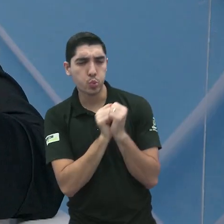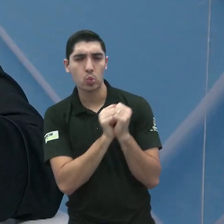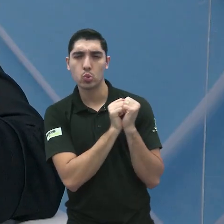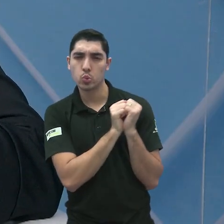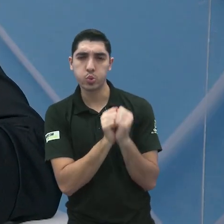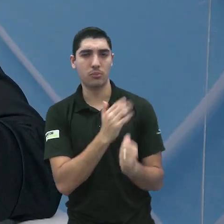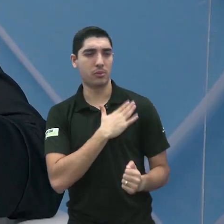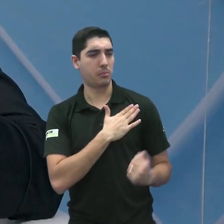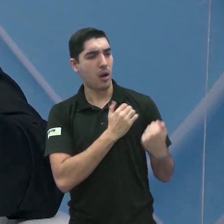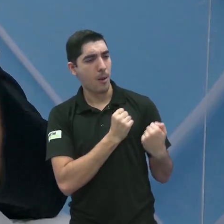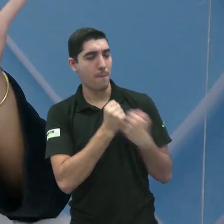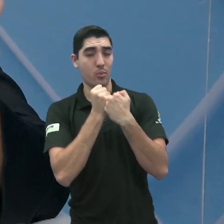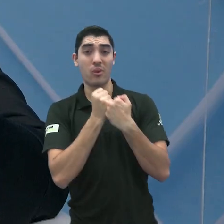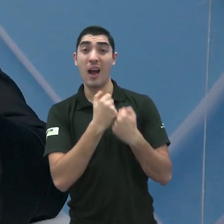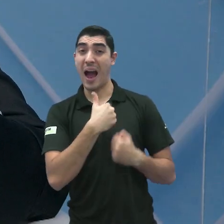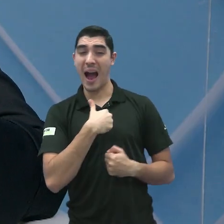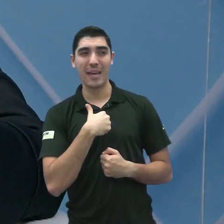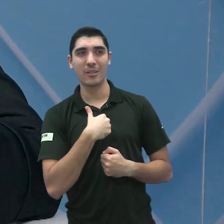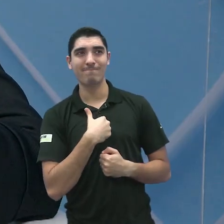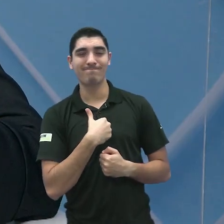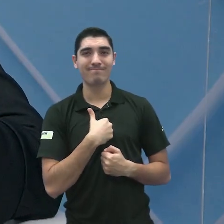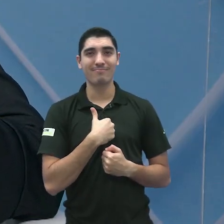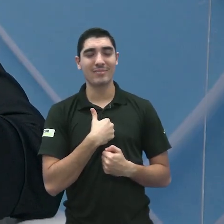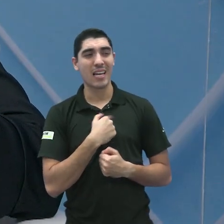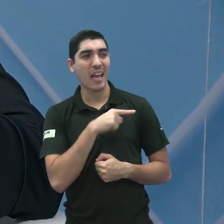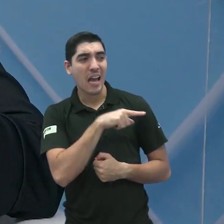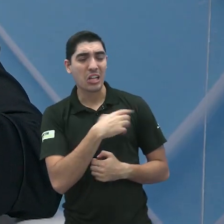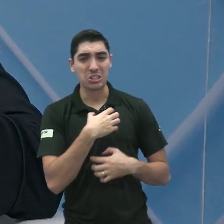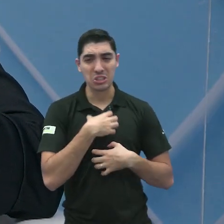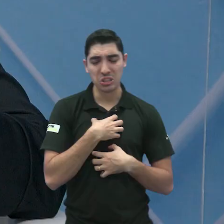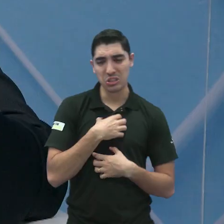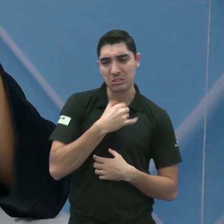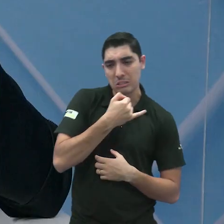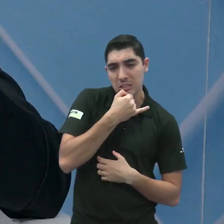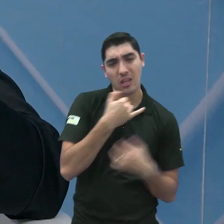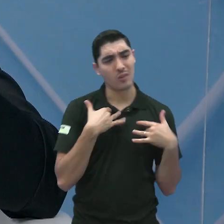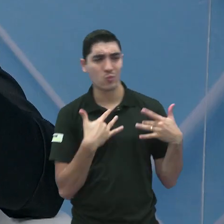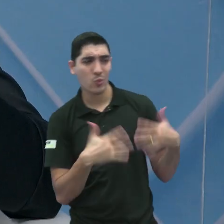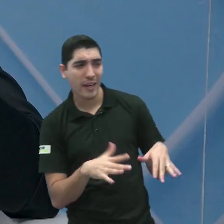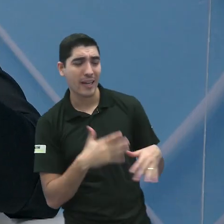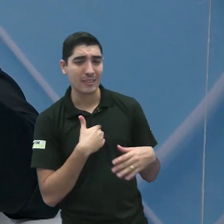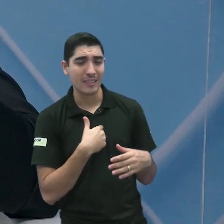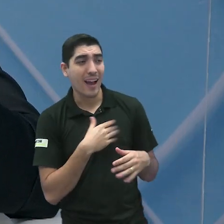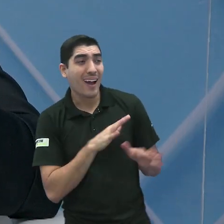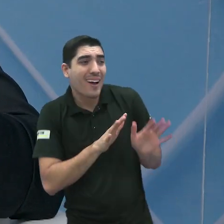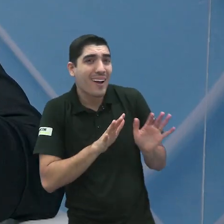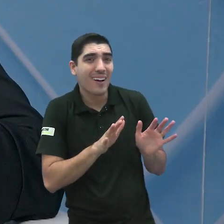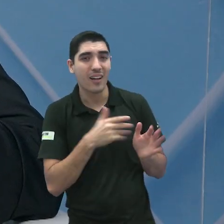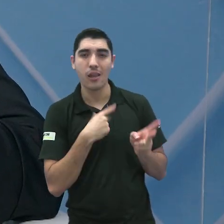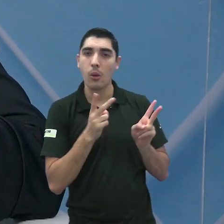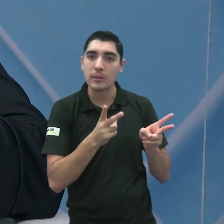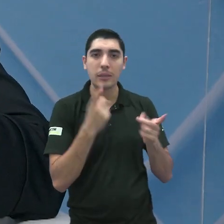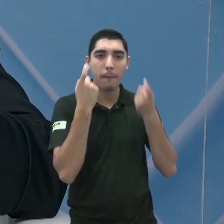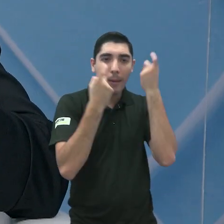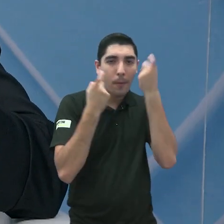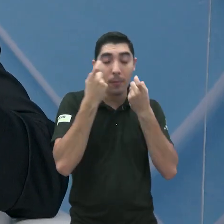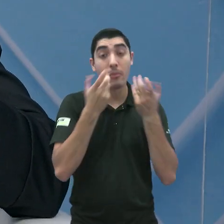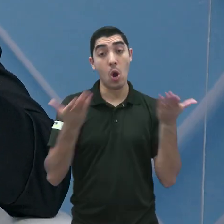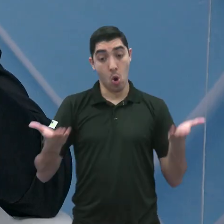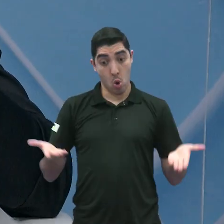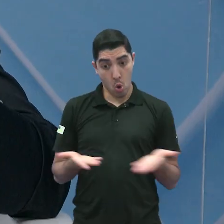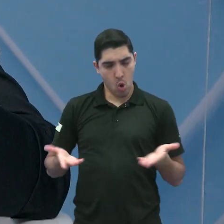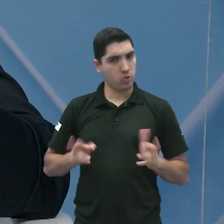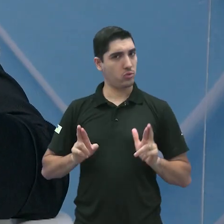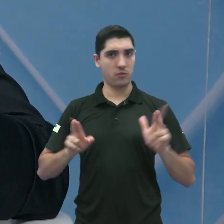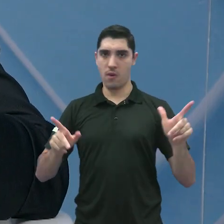me apoiou, então eu não queria decepcionar as pessoas. Então hoje eu me vejo uma Maria Eduarda muito